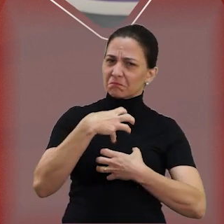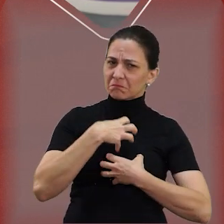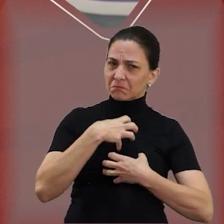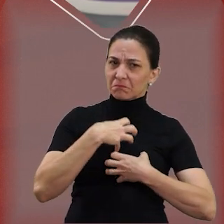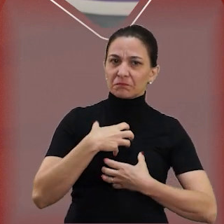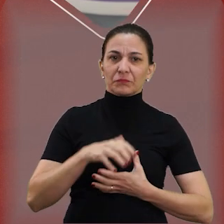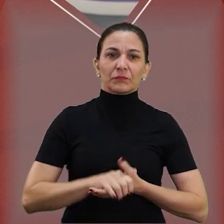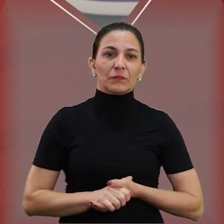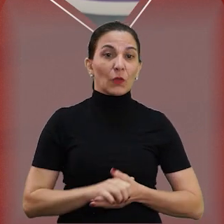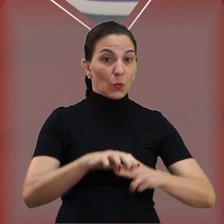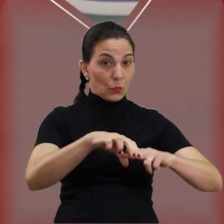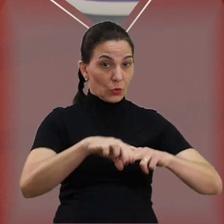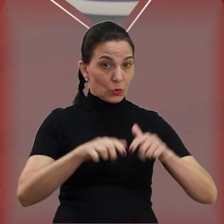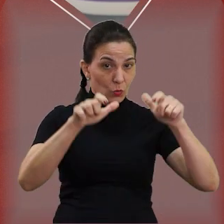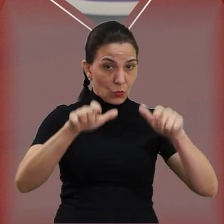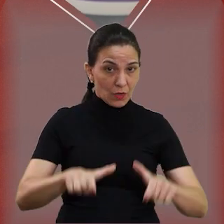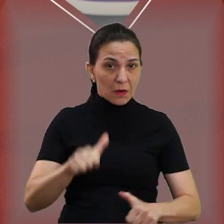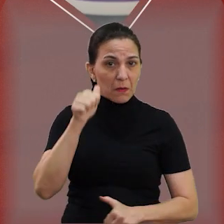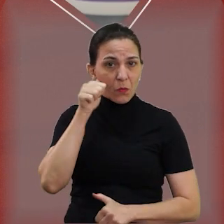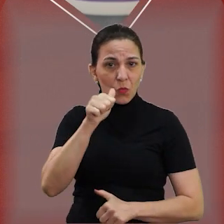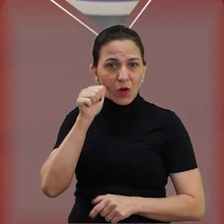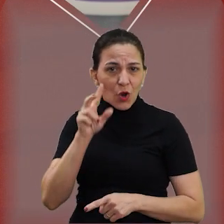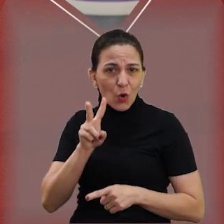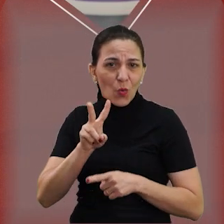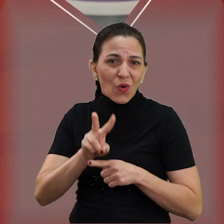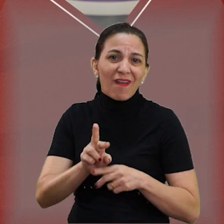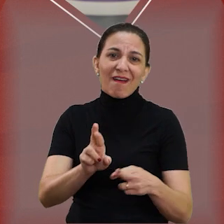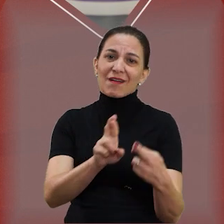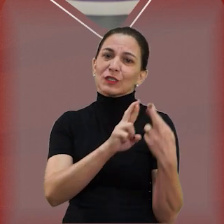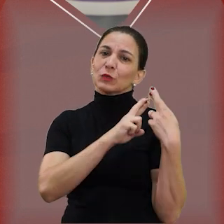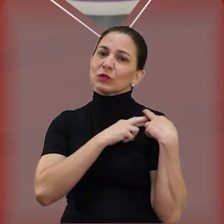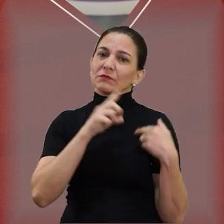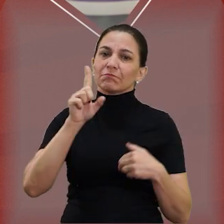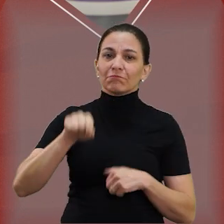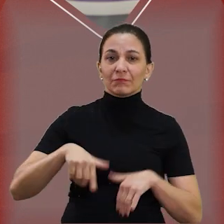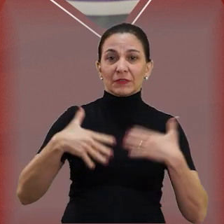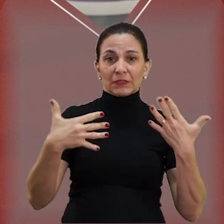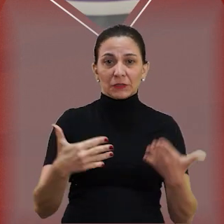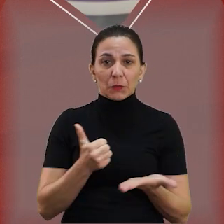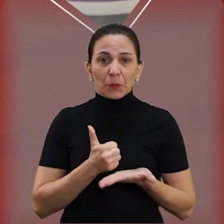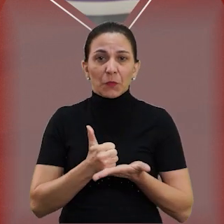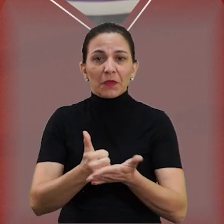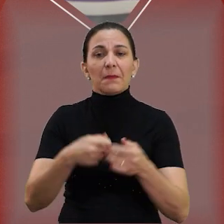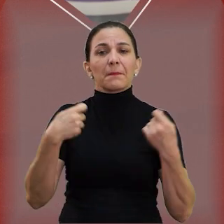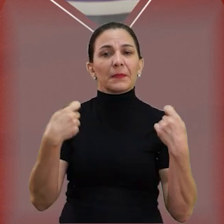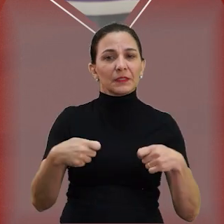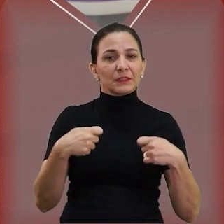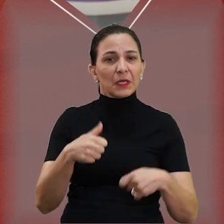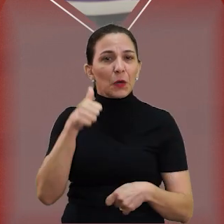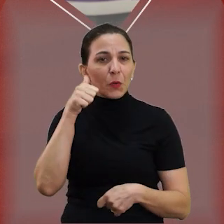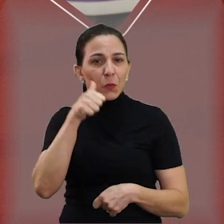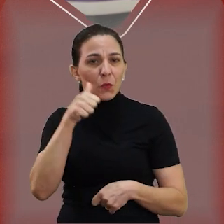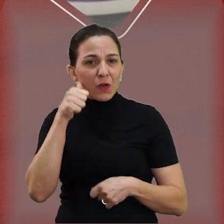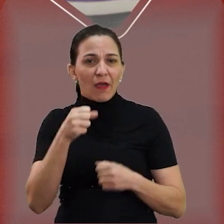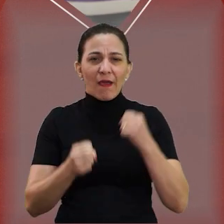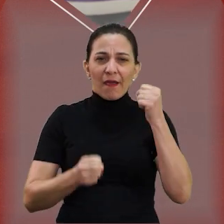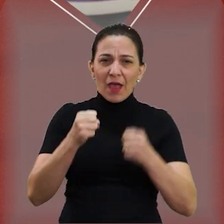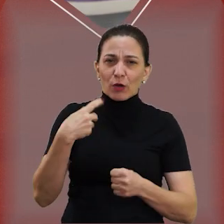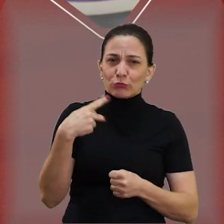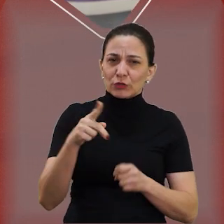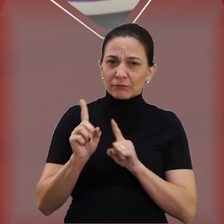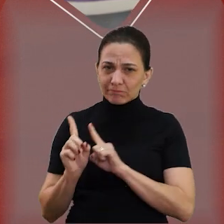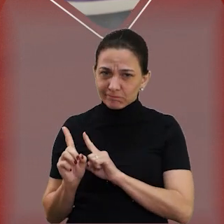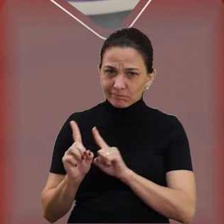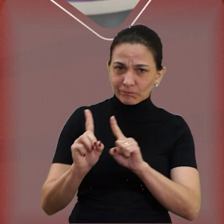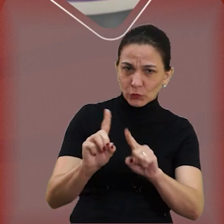risco o estabelecimento deve prestar ajuda medi an a oferta de um acompanhante até o